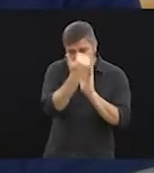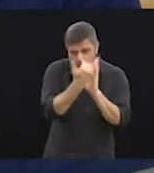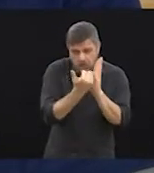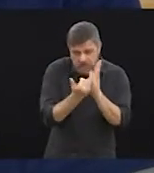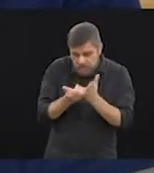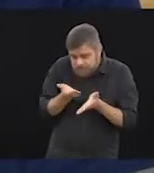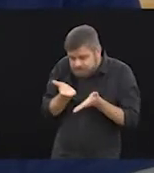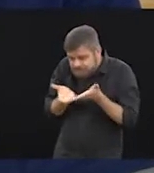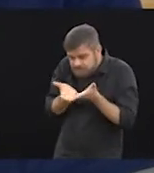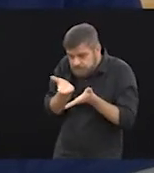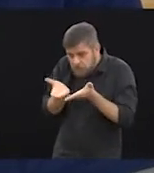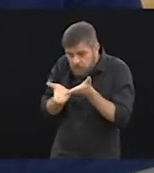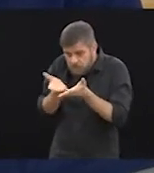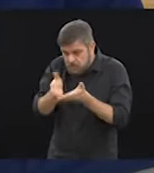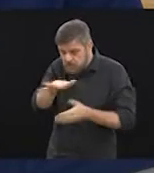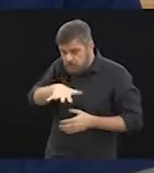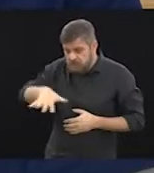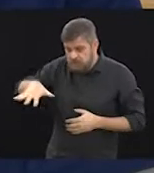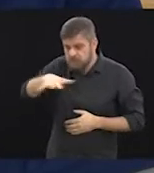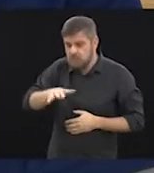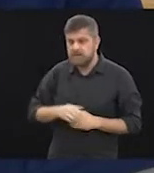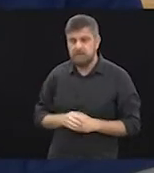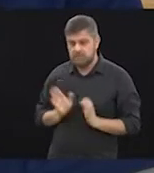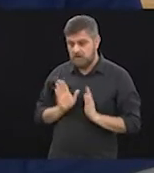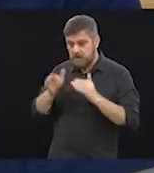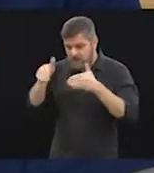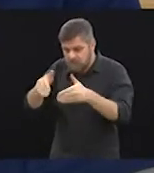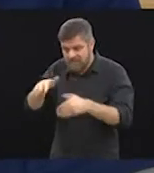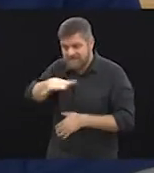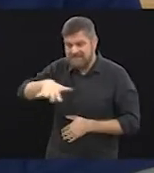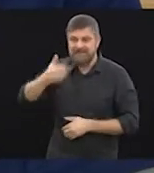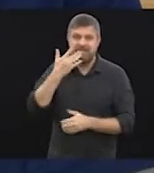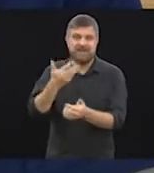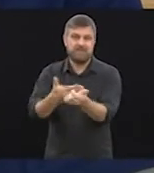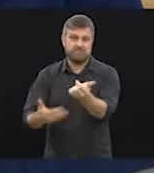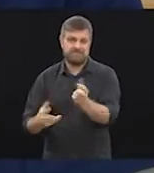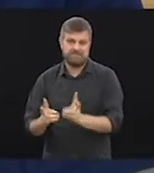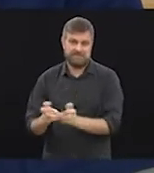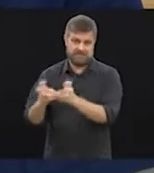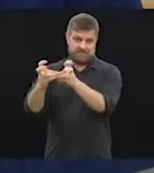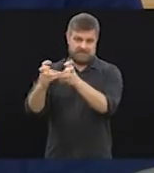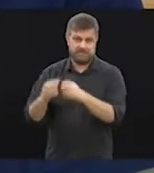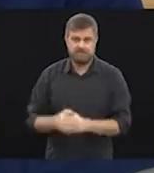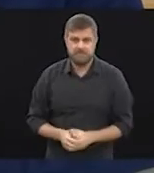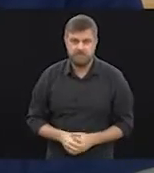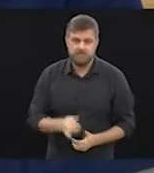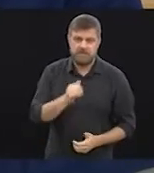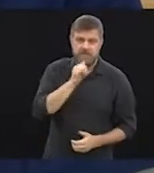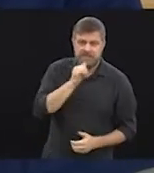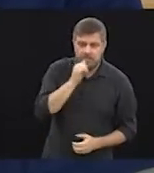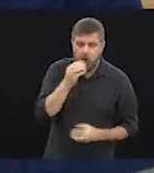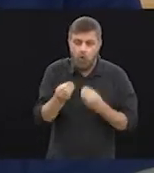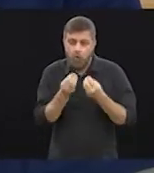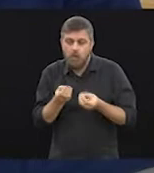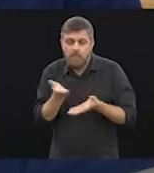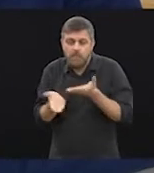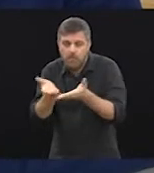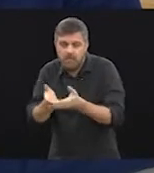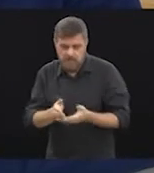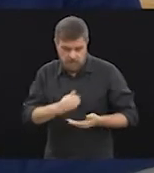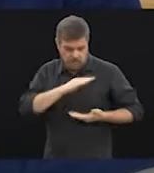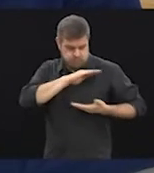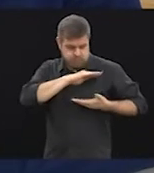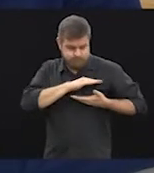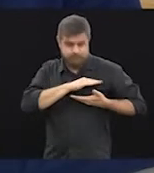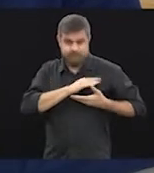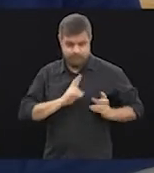programas terapêuticos foram desenvolvidos na área da hematologia. Então, por exemplo, o tratamento do câncer de